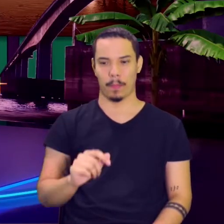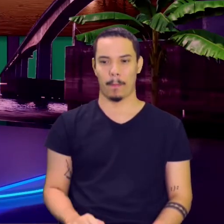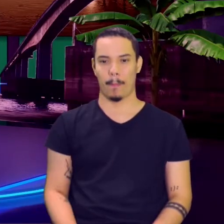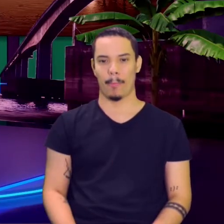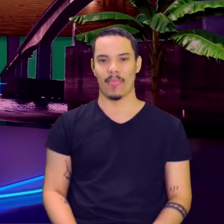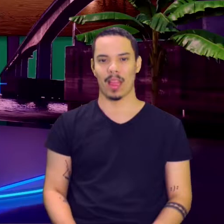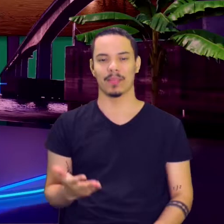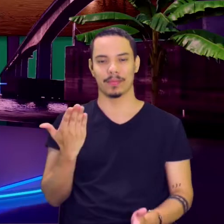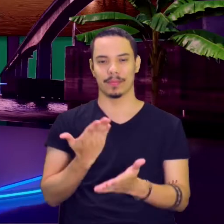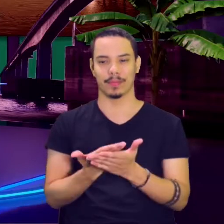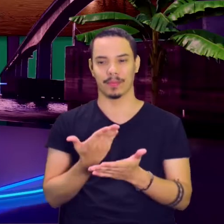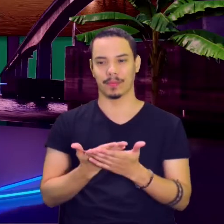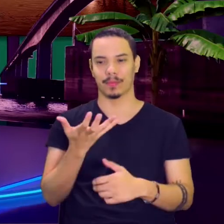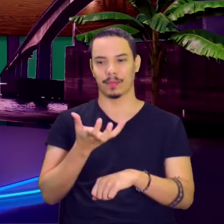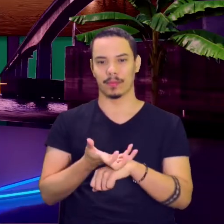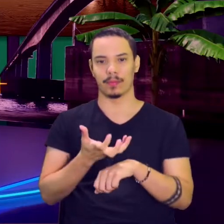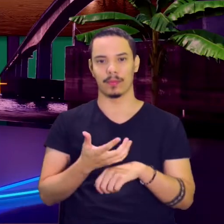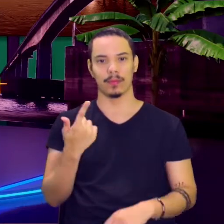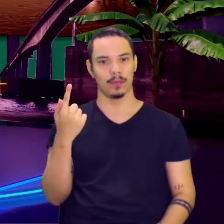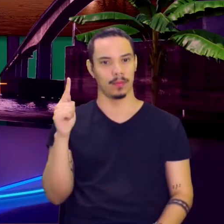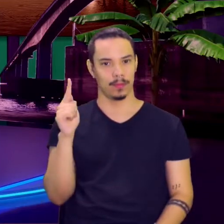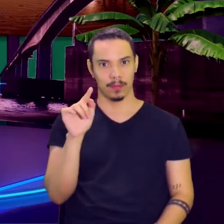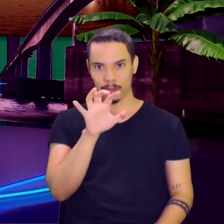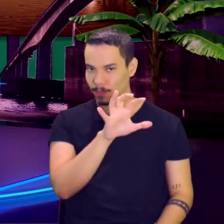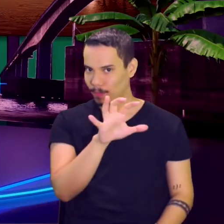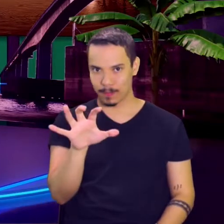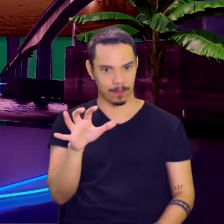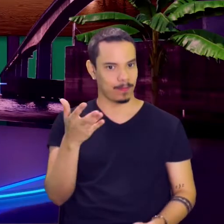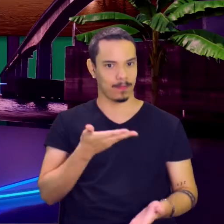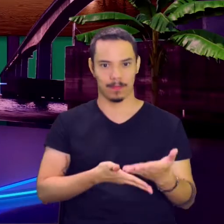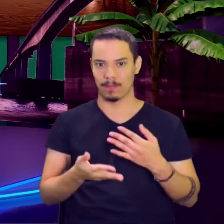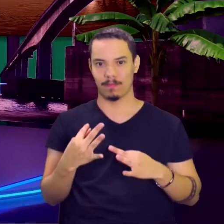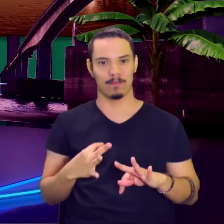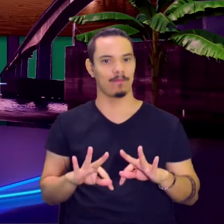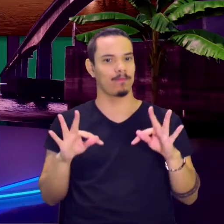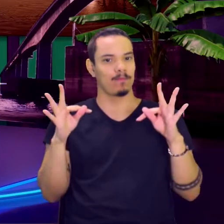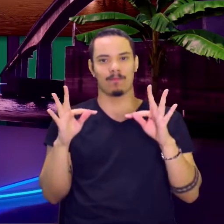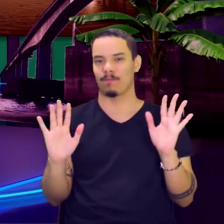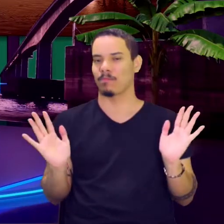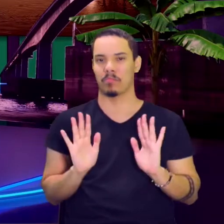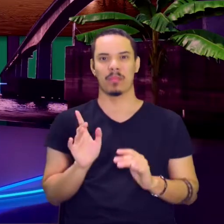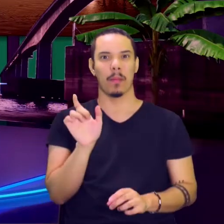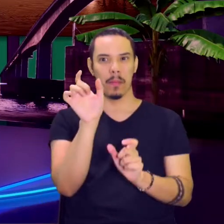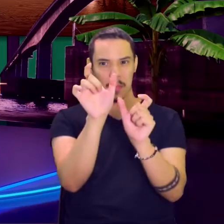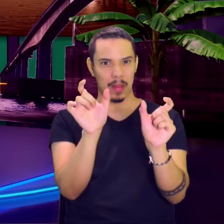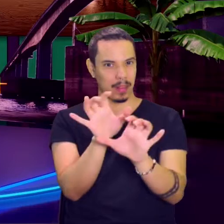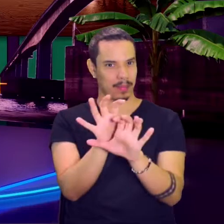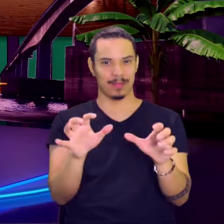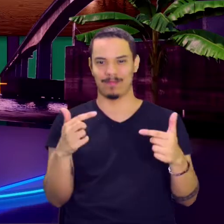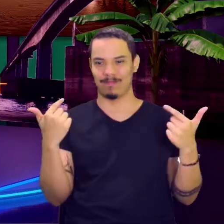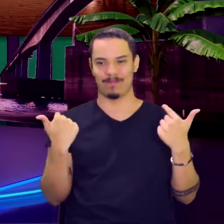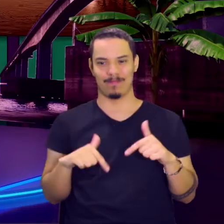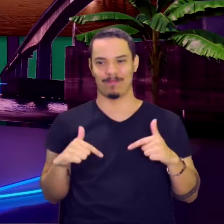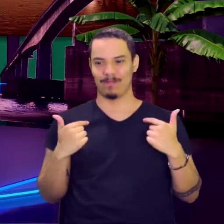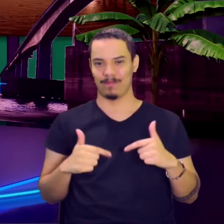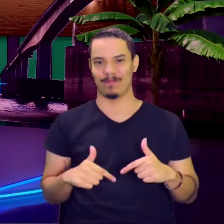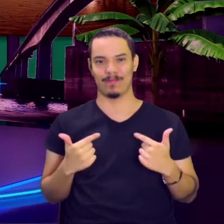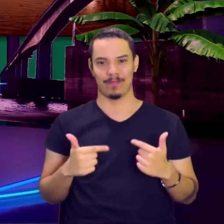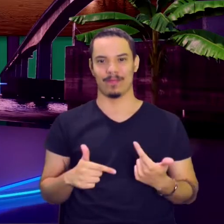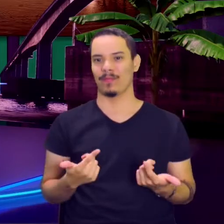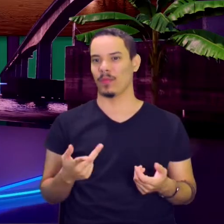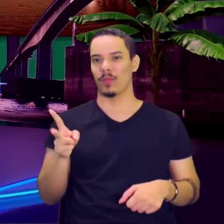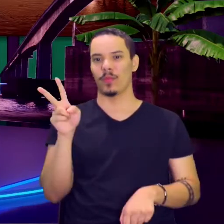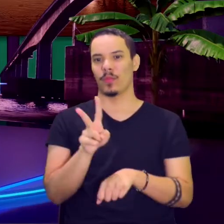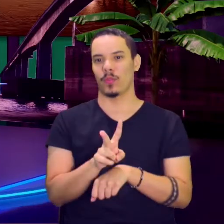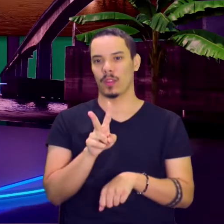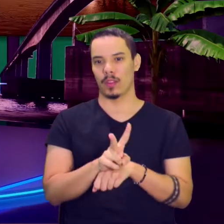aulas de geografia, eu não tinha esse tipo de aula, que falava sobre, não era um termo usado. Aham. Unidade de